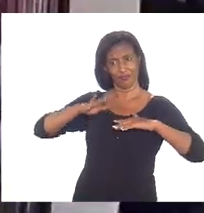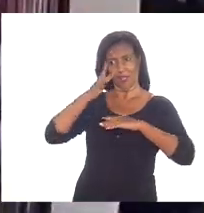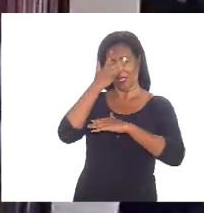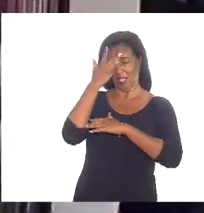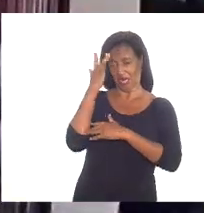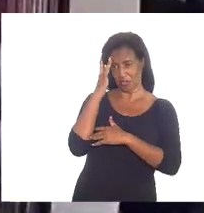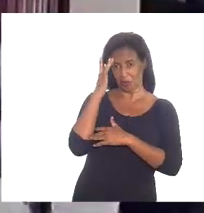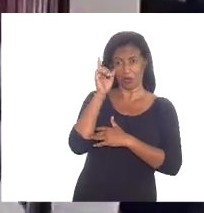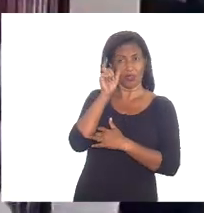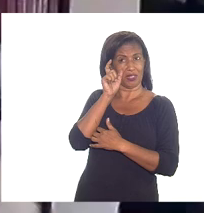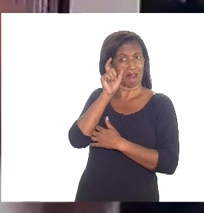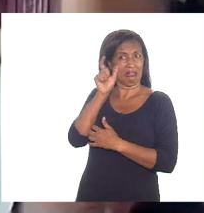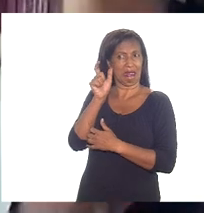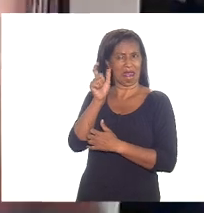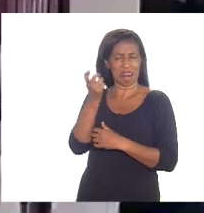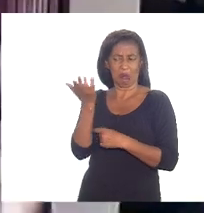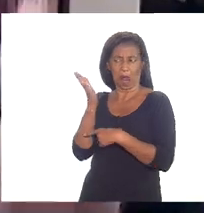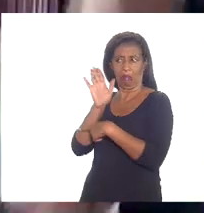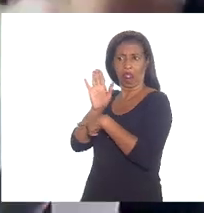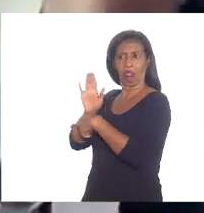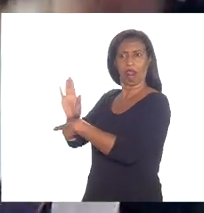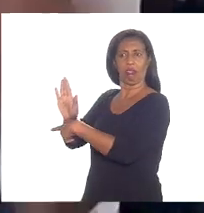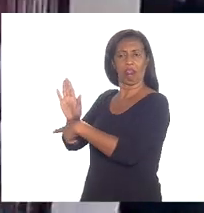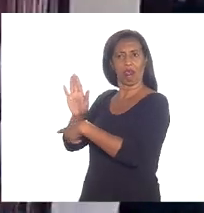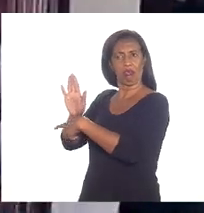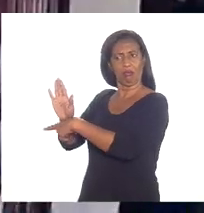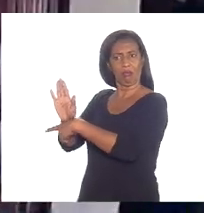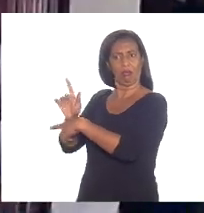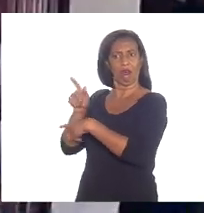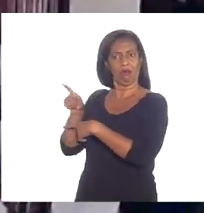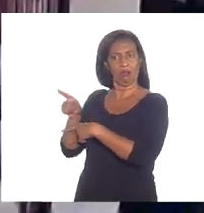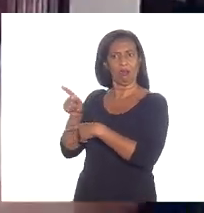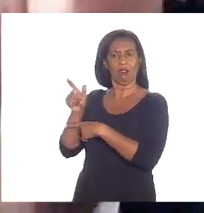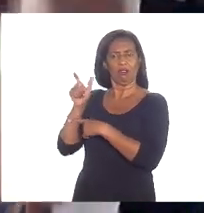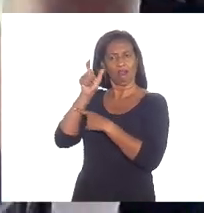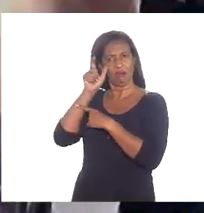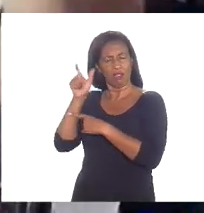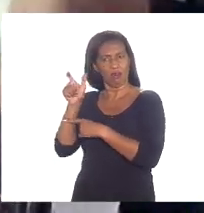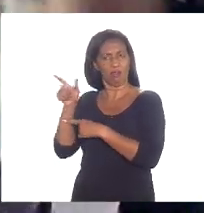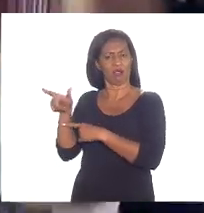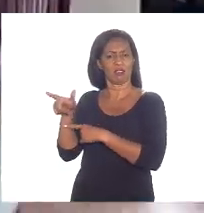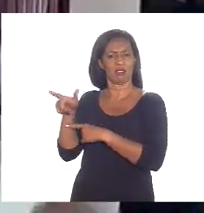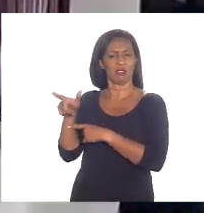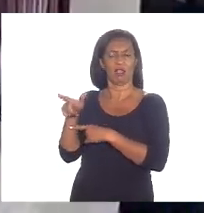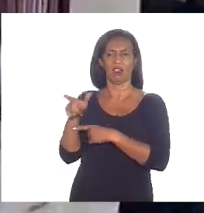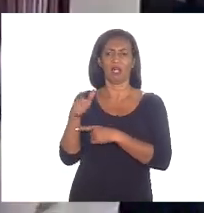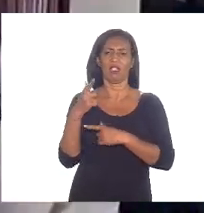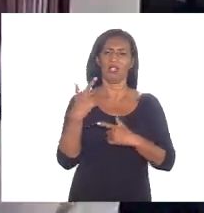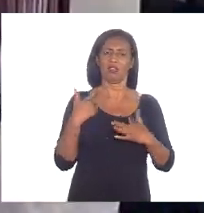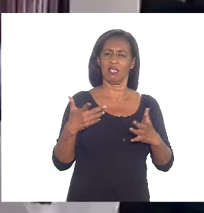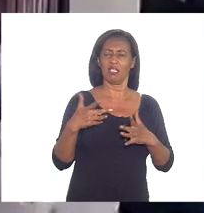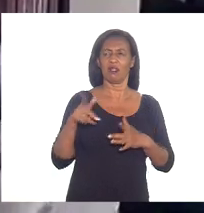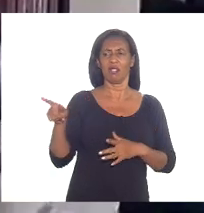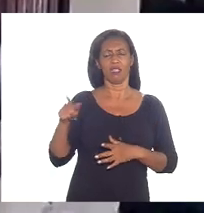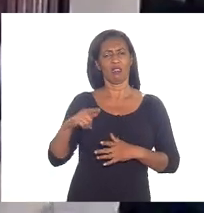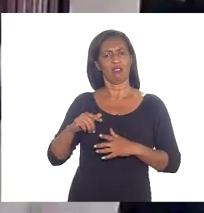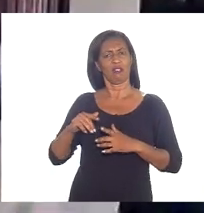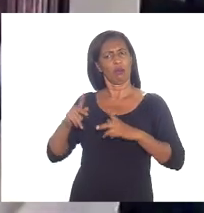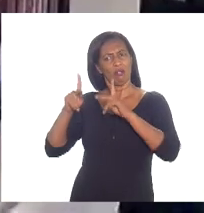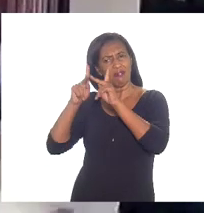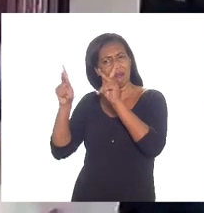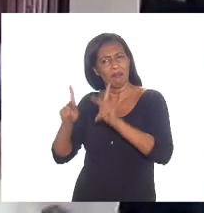os interesses e que passam a defesa desses interesses exatamente de forma